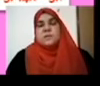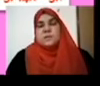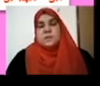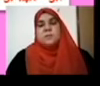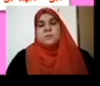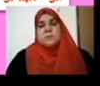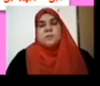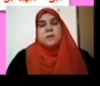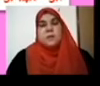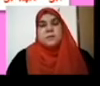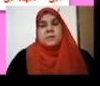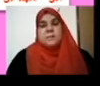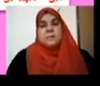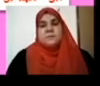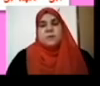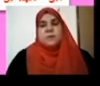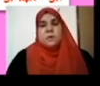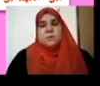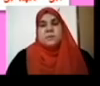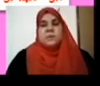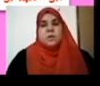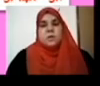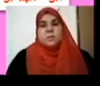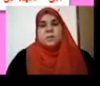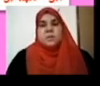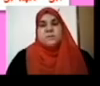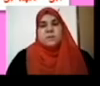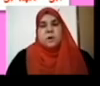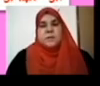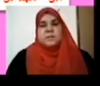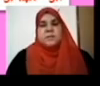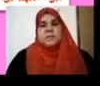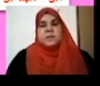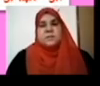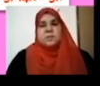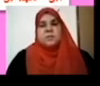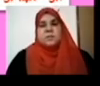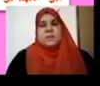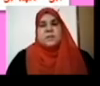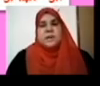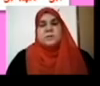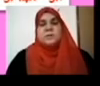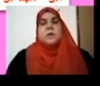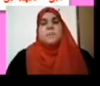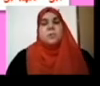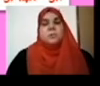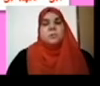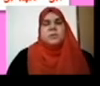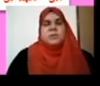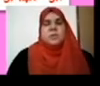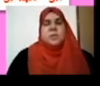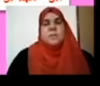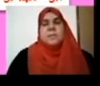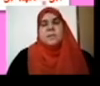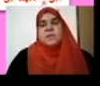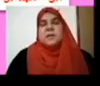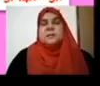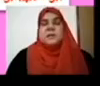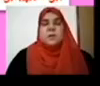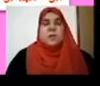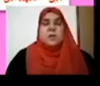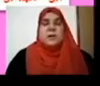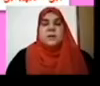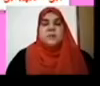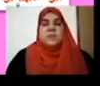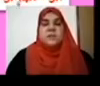25 é 5, também é um quadrado perfeito. Ou seja, como que a gente fatora essa diferença de dois quadrados? Produto da soma pela diferença.